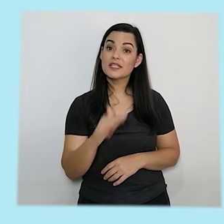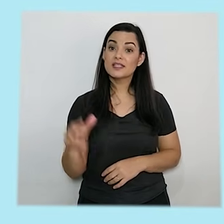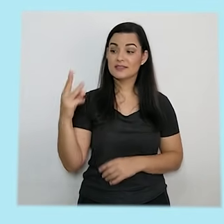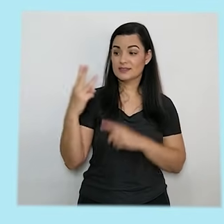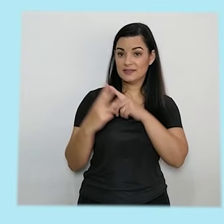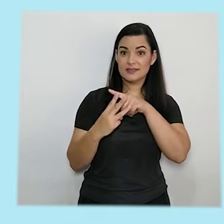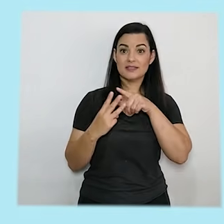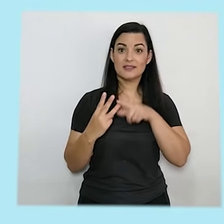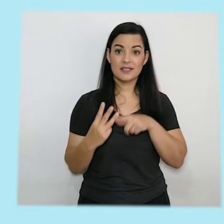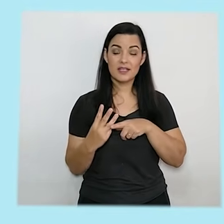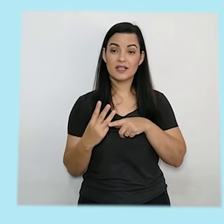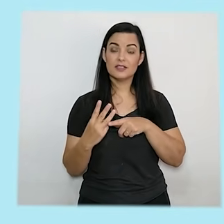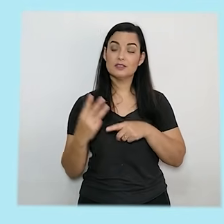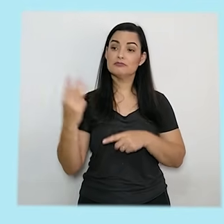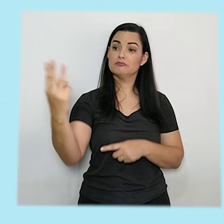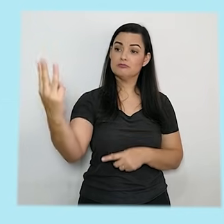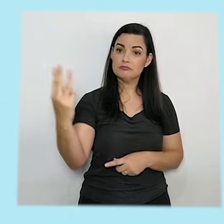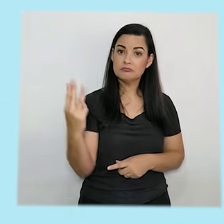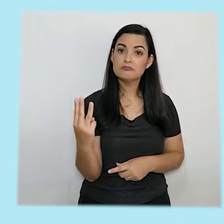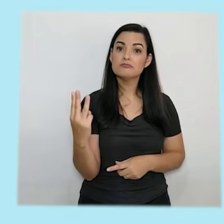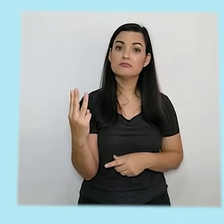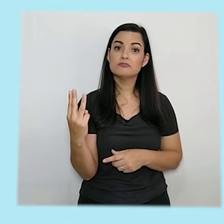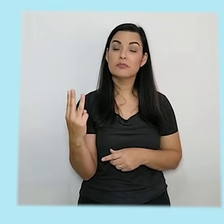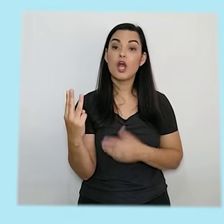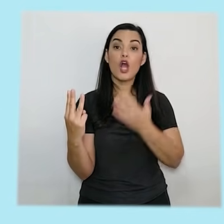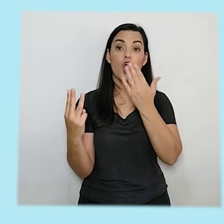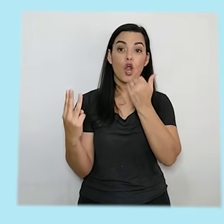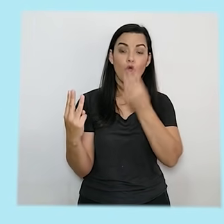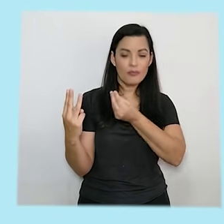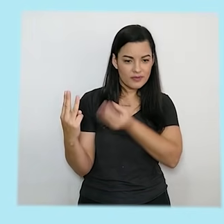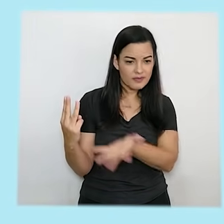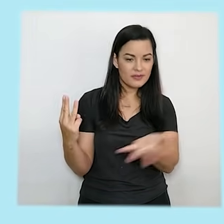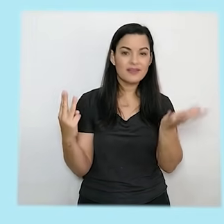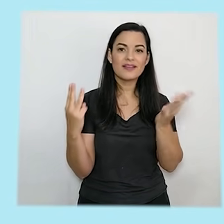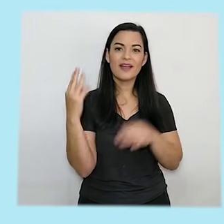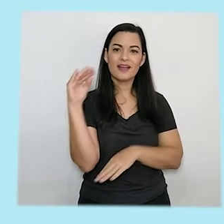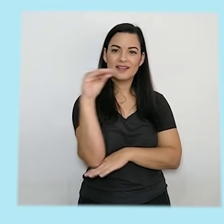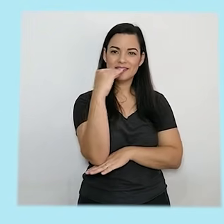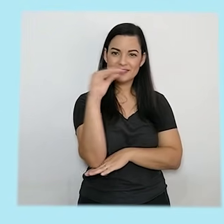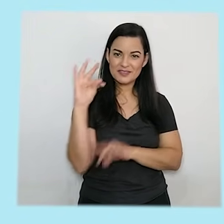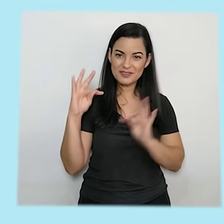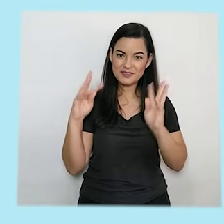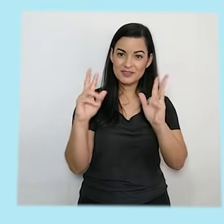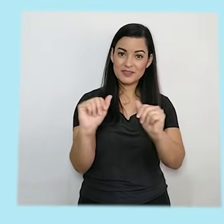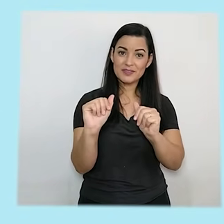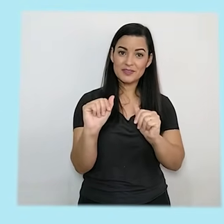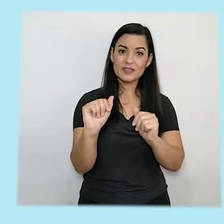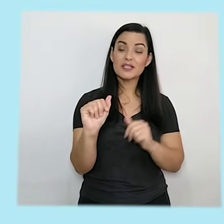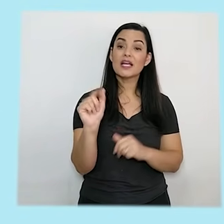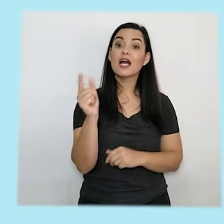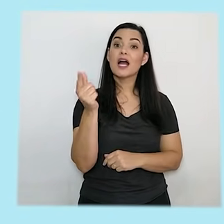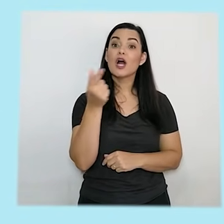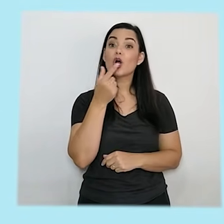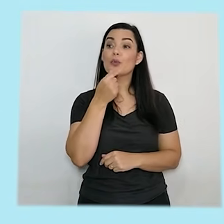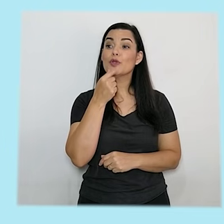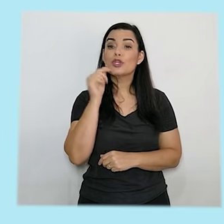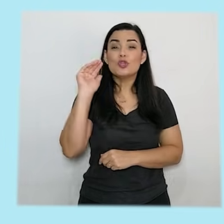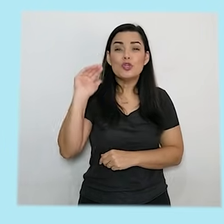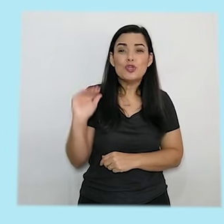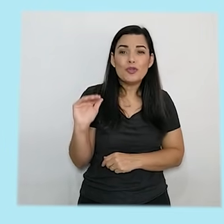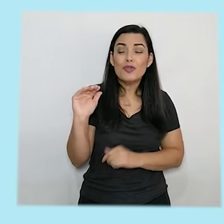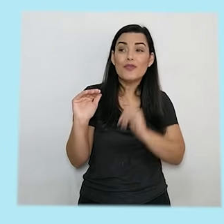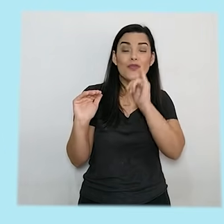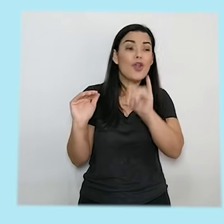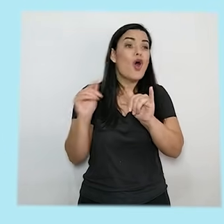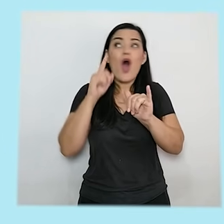comida aos cisnes. O menorzinho disse, surpreso: "Tem um cisne novo e é o mais